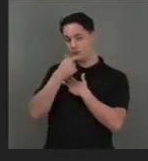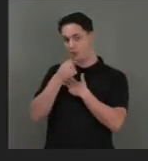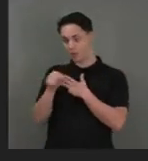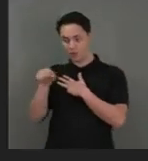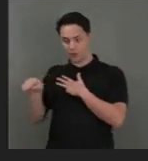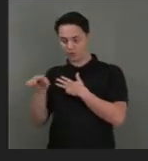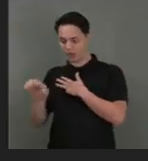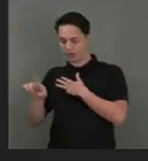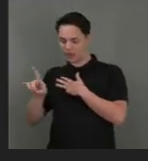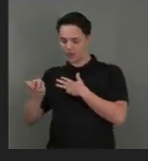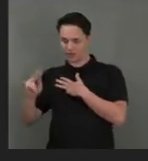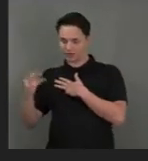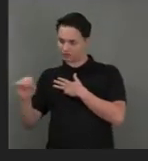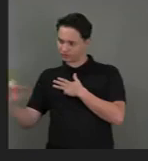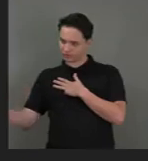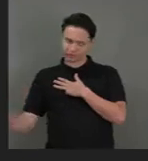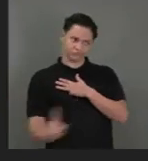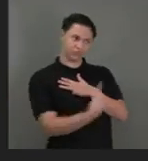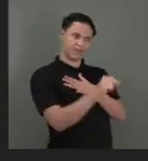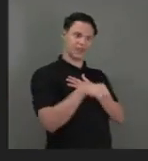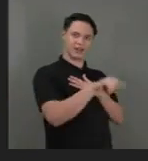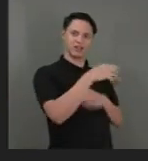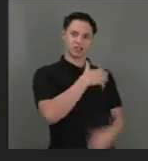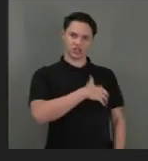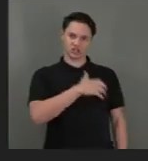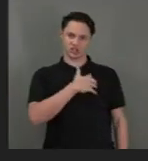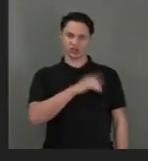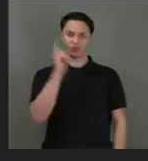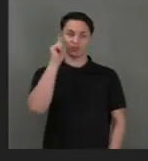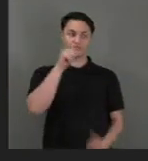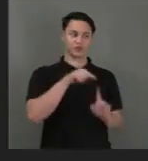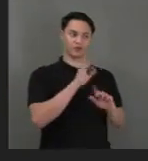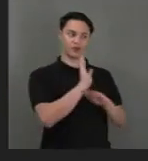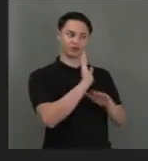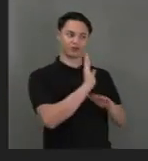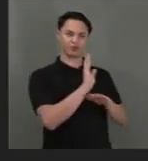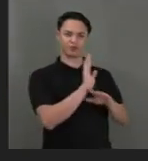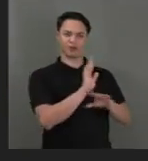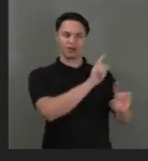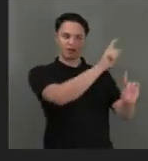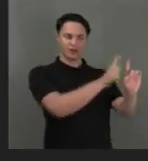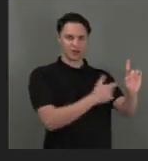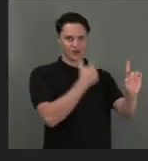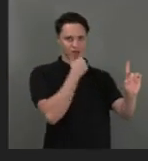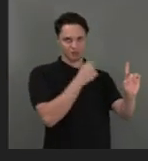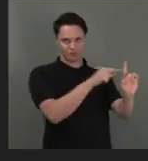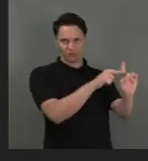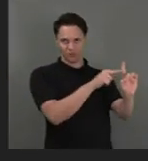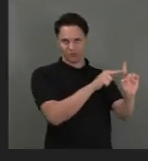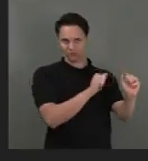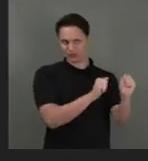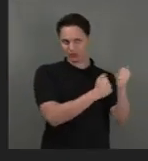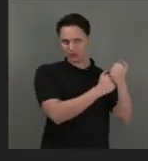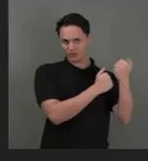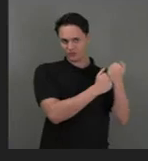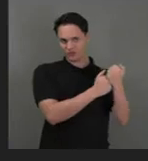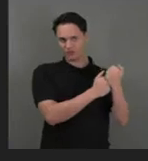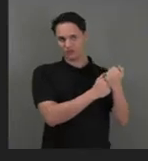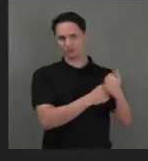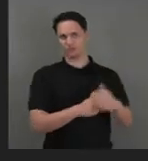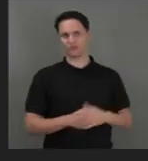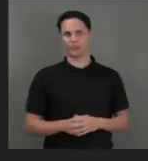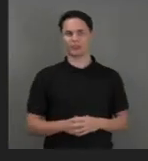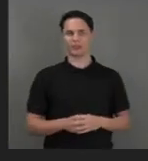o Edinho Silva está lá, chegando na Argentina para ajudar o candidato lá, que é contrário, que é